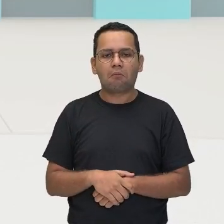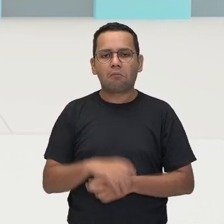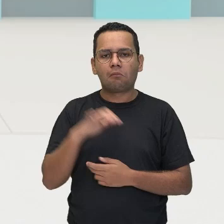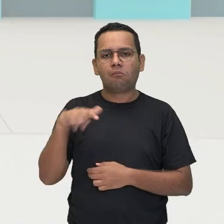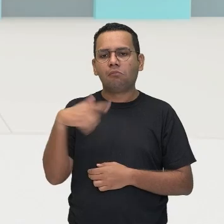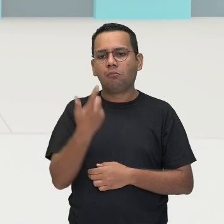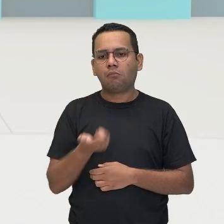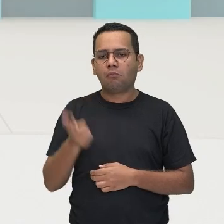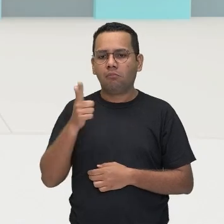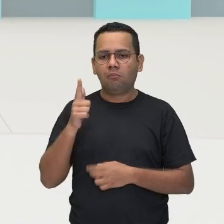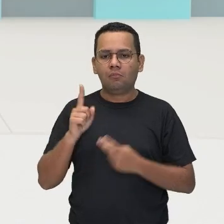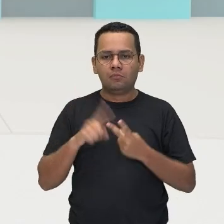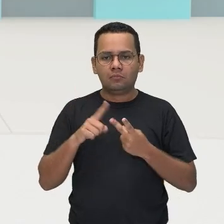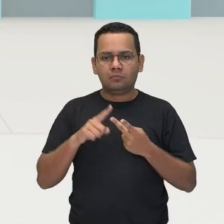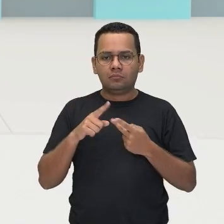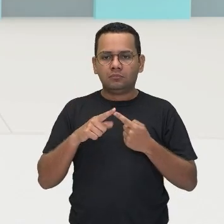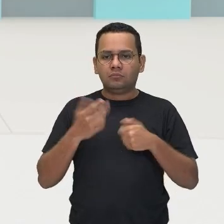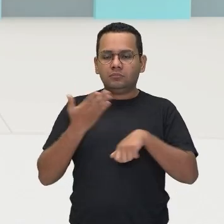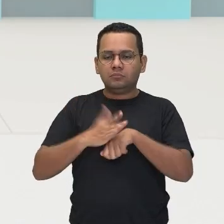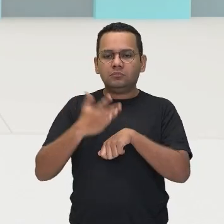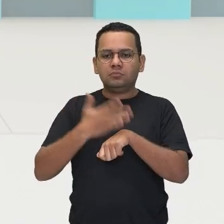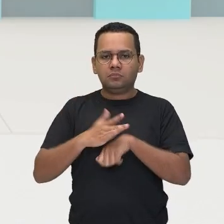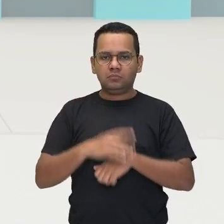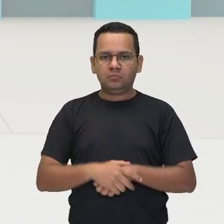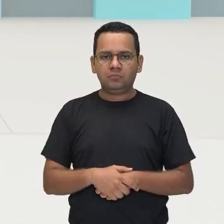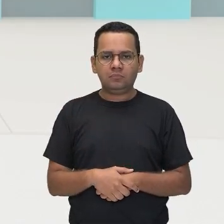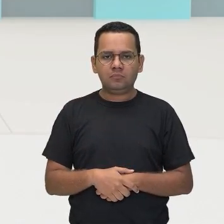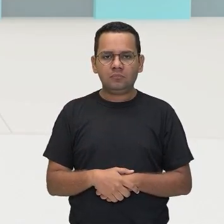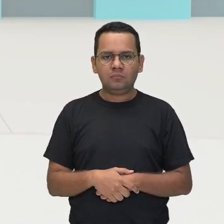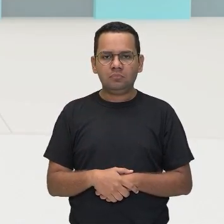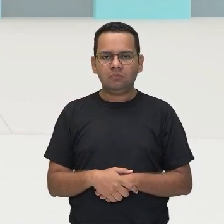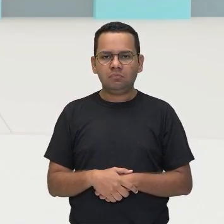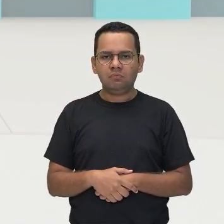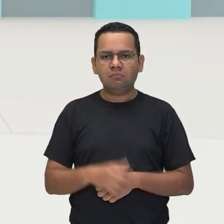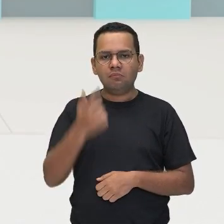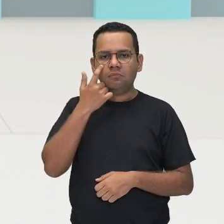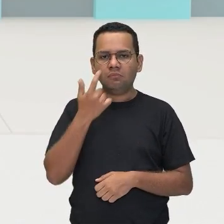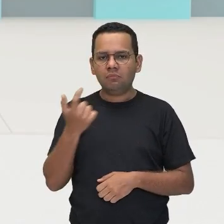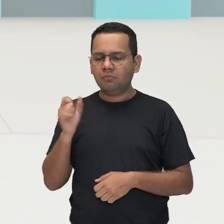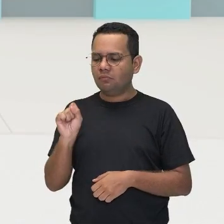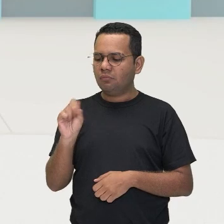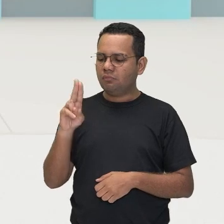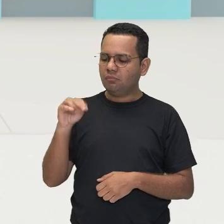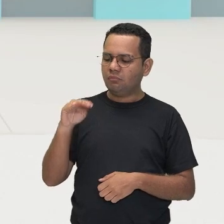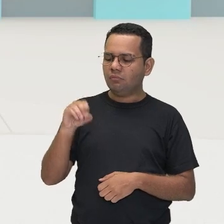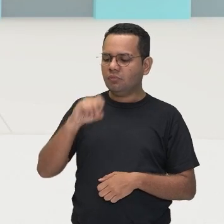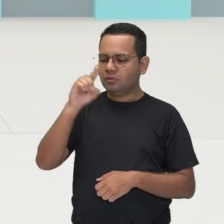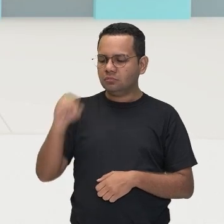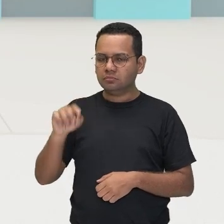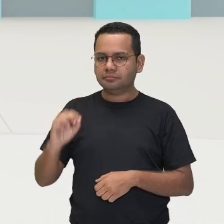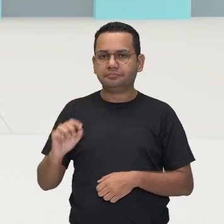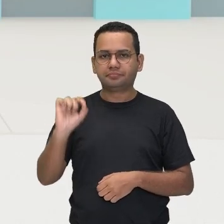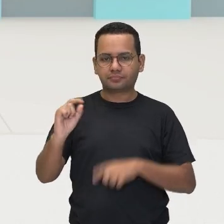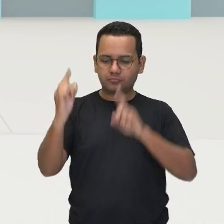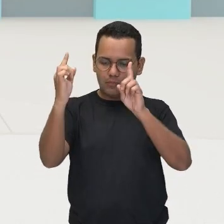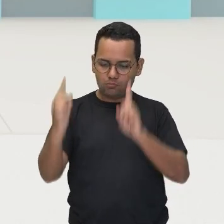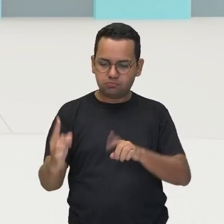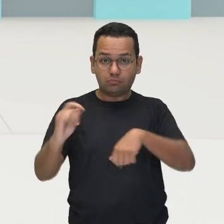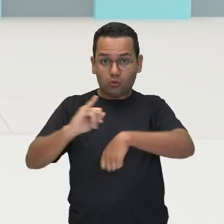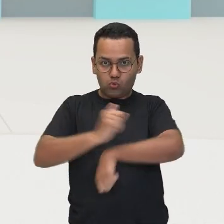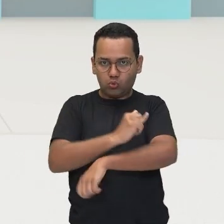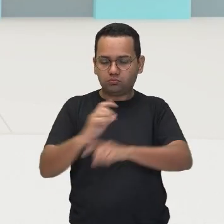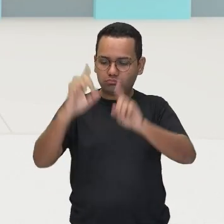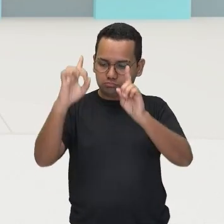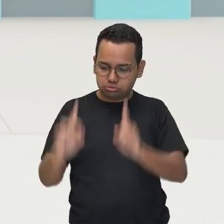outra alternativa né de de prática de luta que é o sumor onde dois lutadores eles vão se enfrentar em um ringue de forma